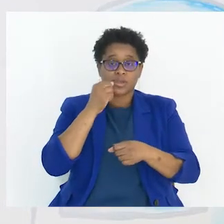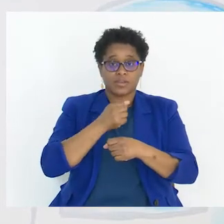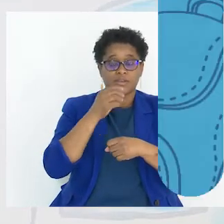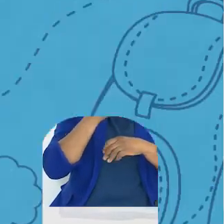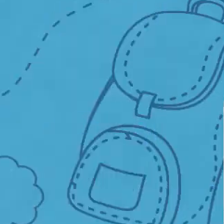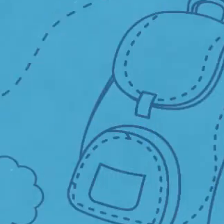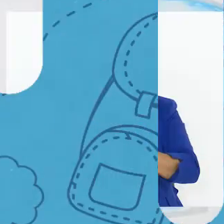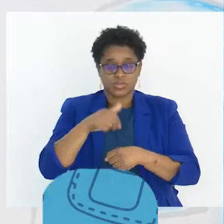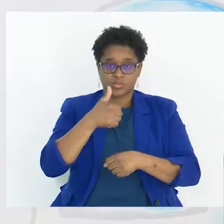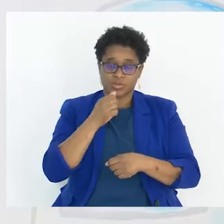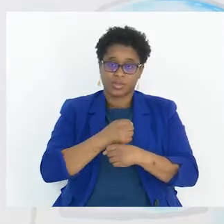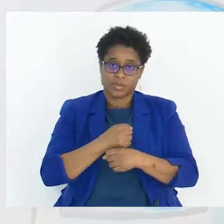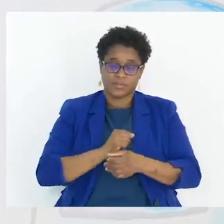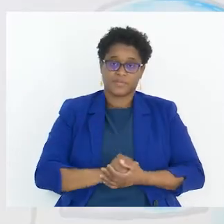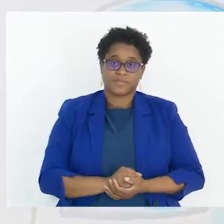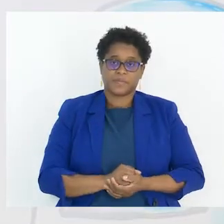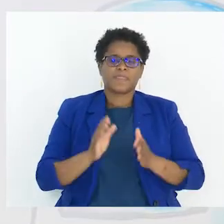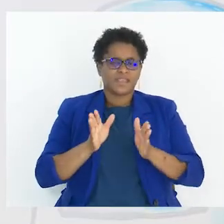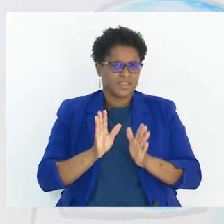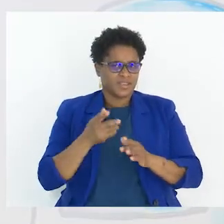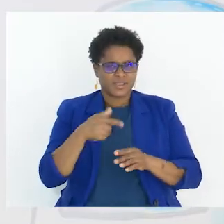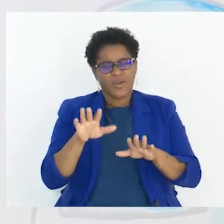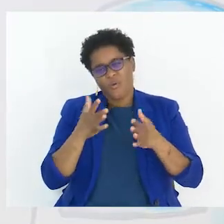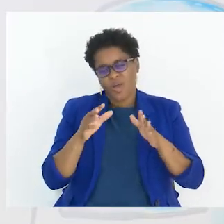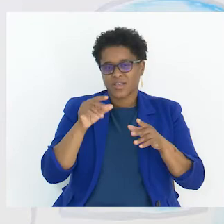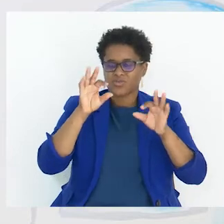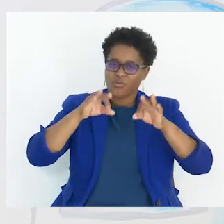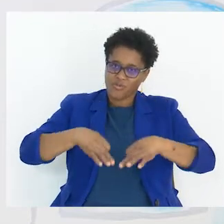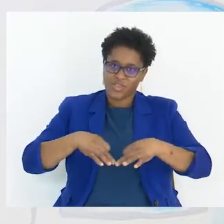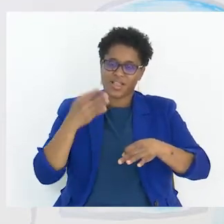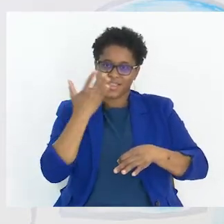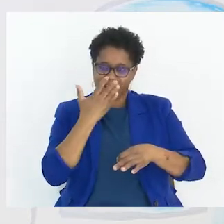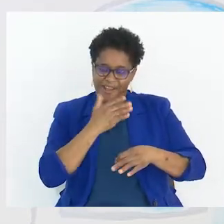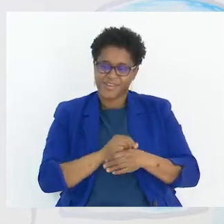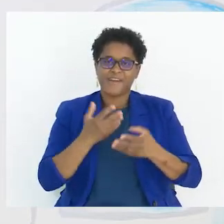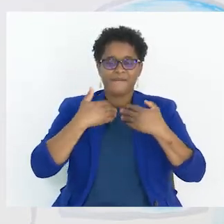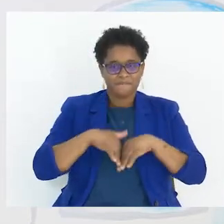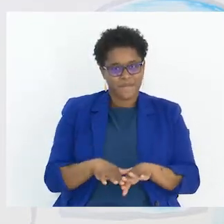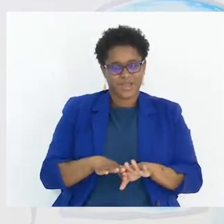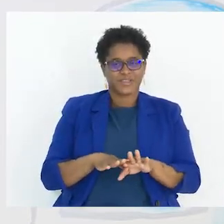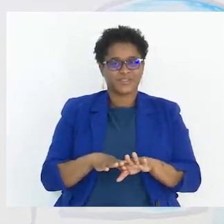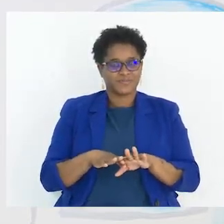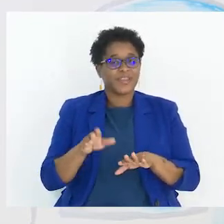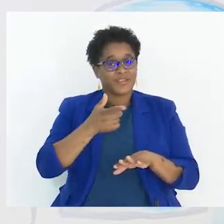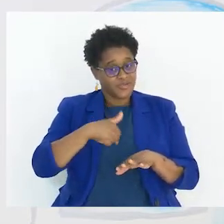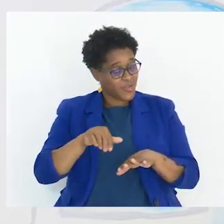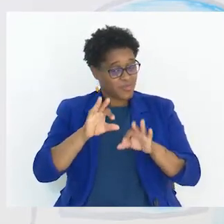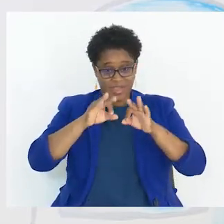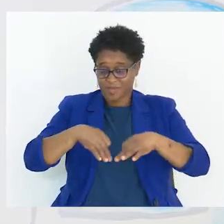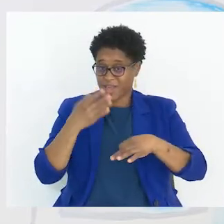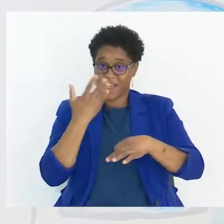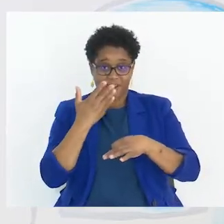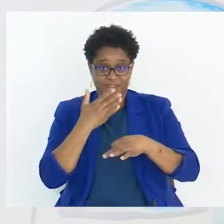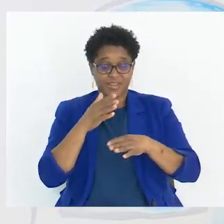trabalho! Já estamos quase no final da nossa aula, mas nós não vamos terminar a